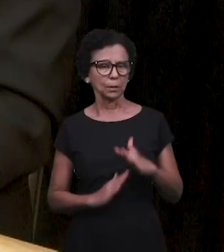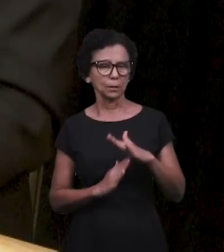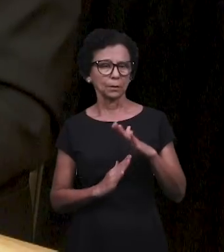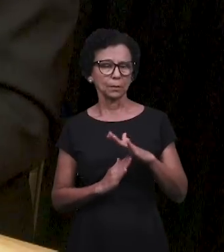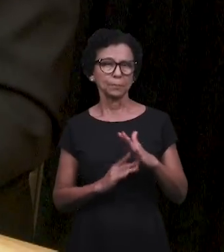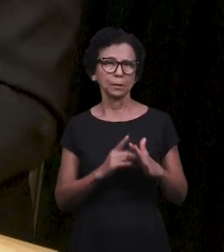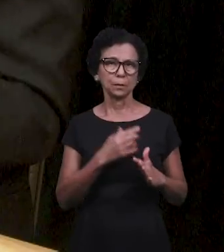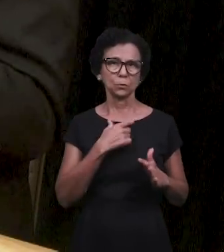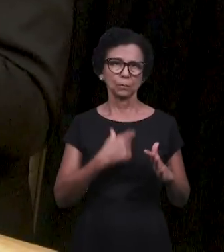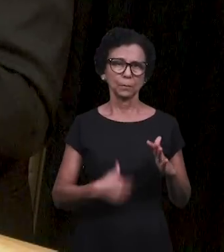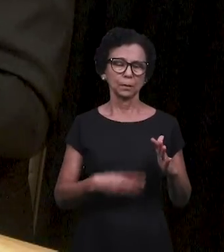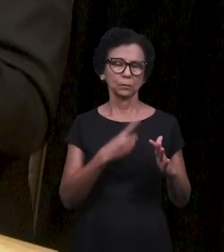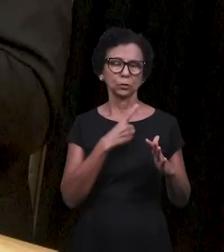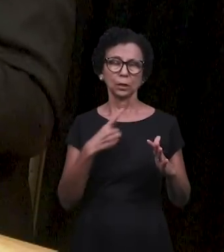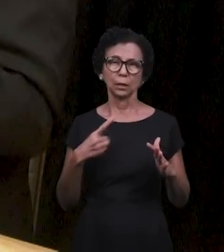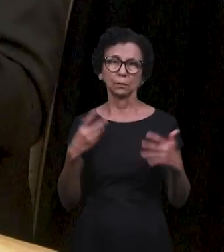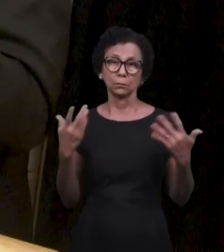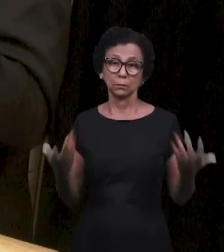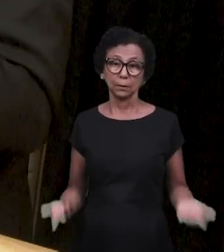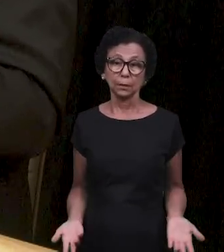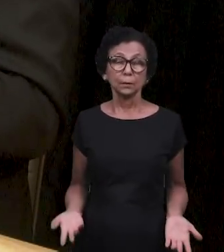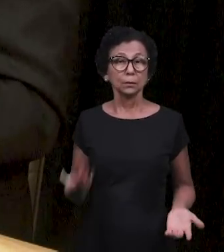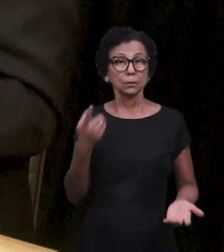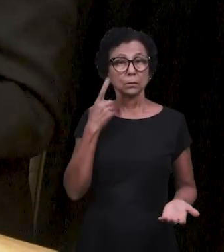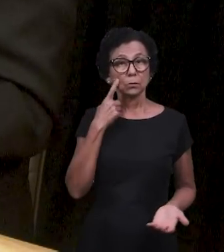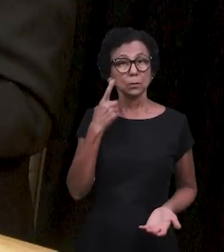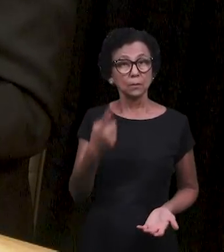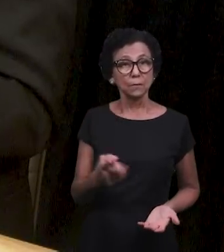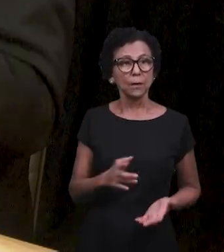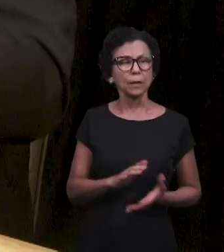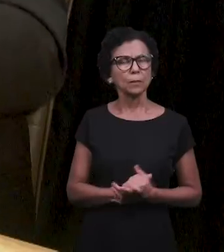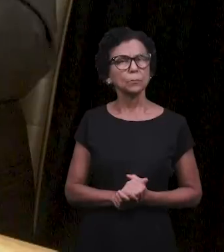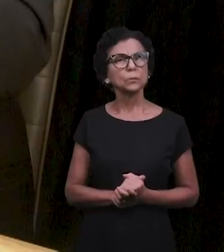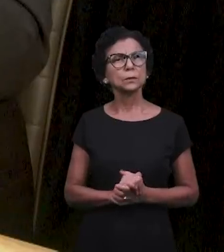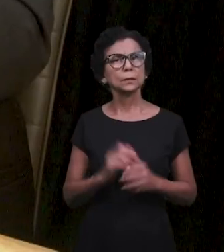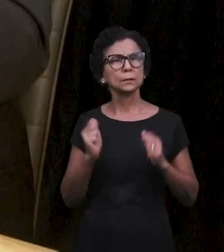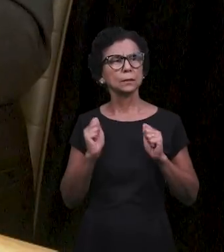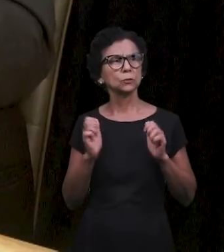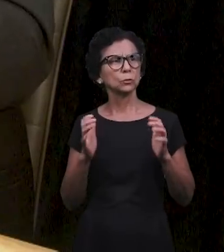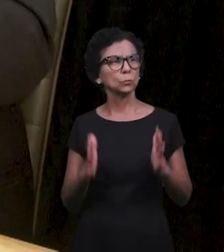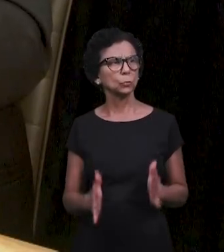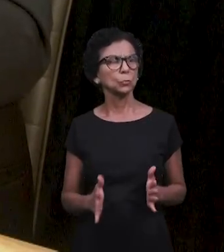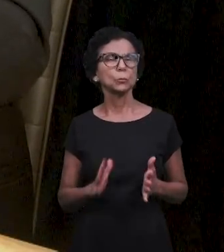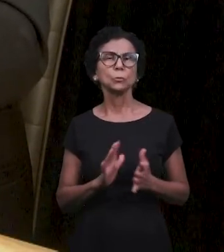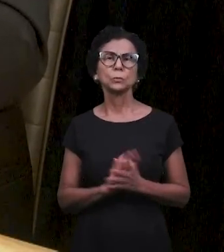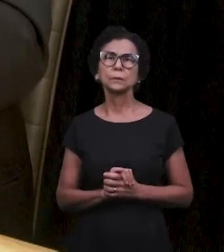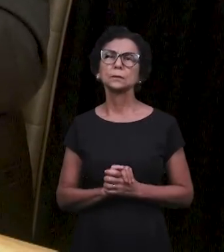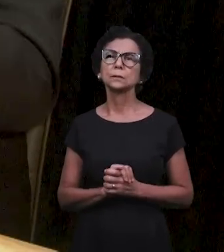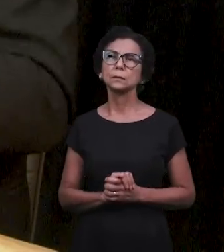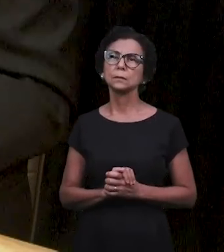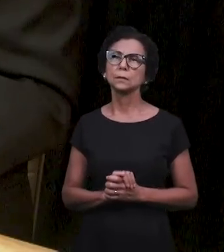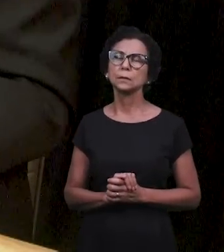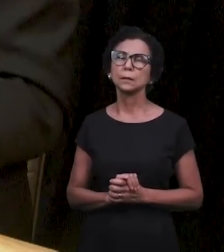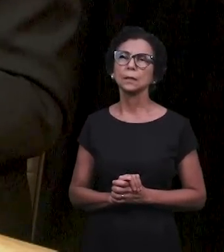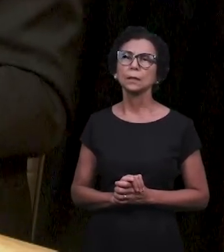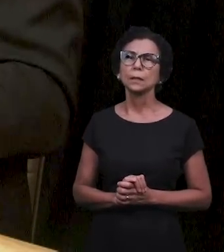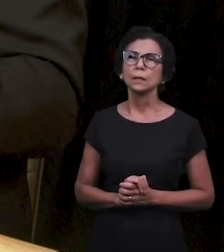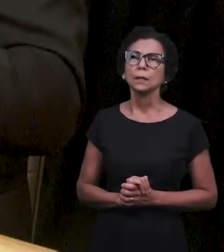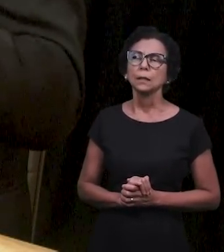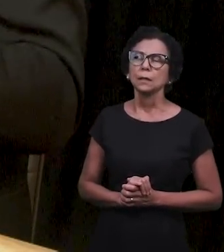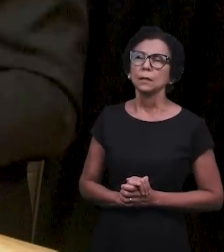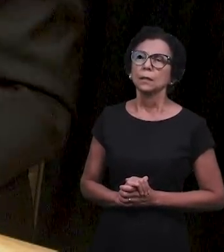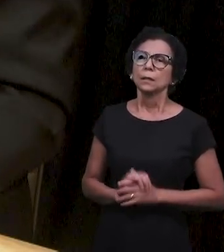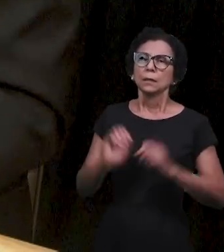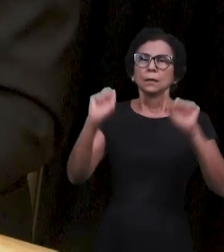seja colocado em prática. Então, quando nós vemos isso funcionando hoje, da forma que Deus orientou aqui, isso é